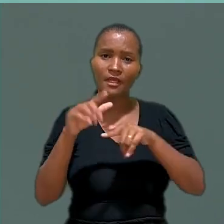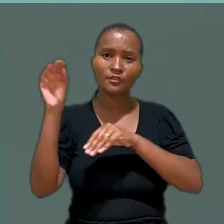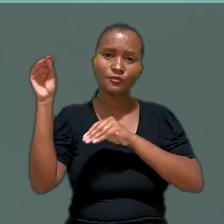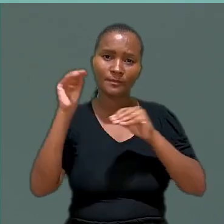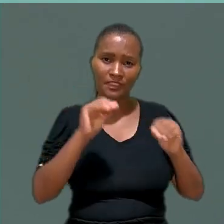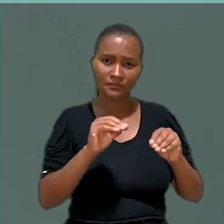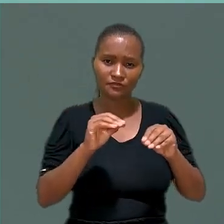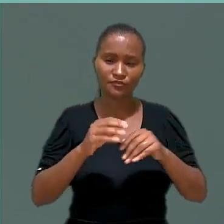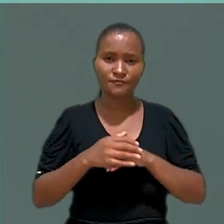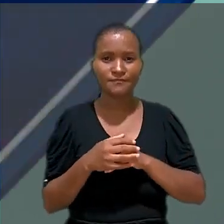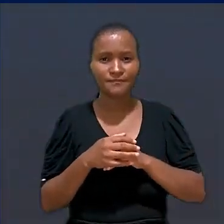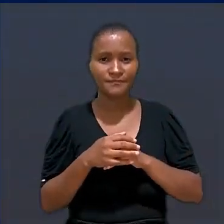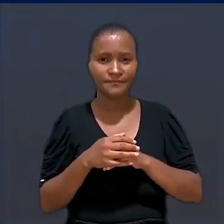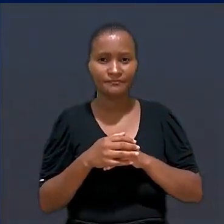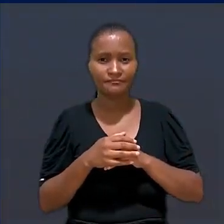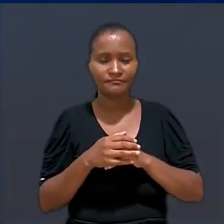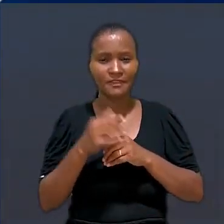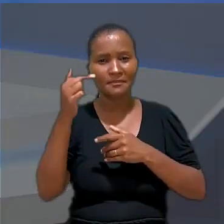do migrante.